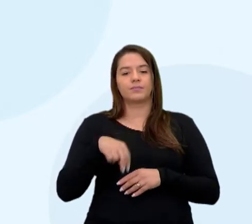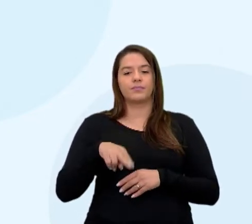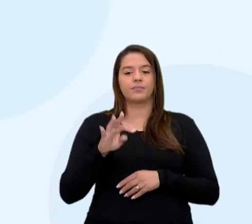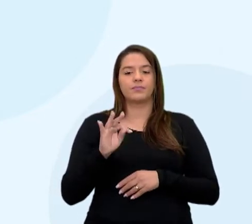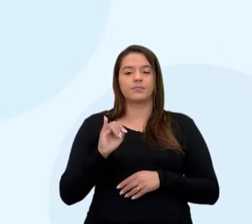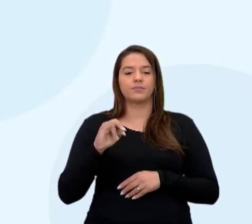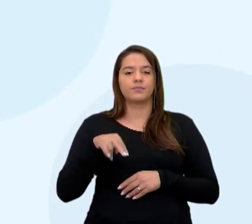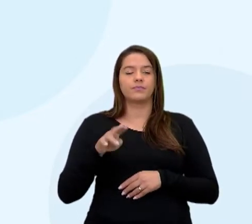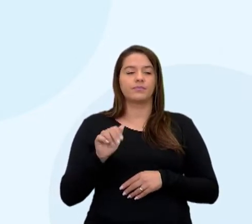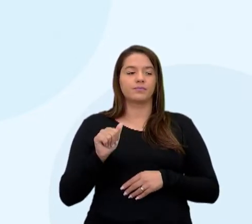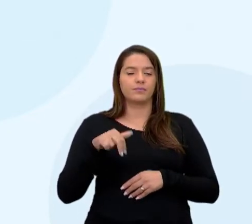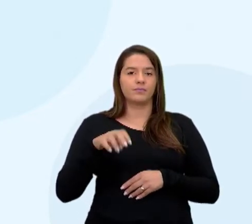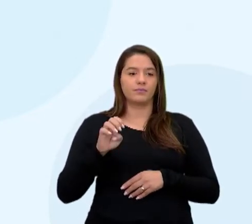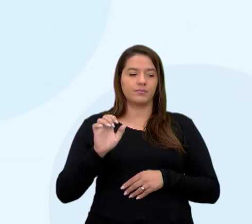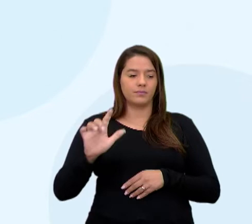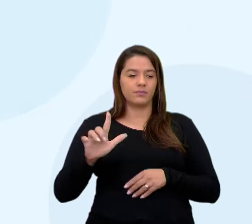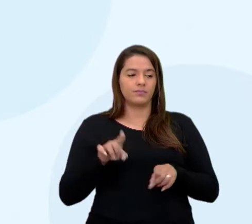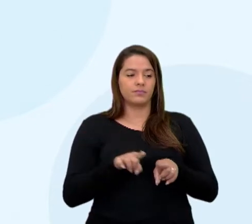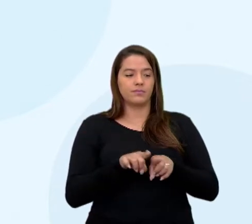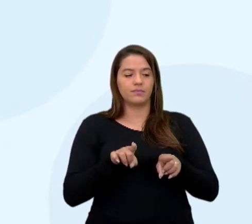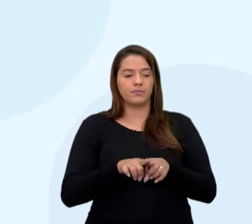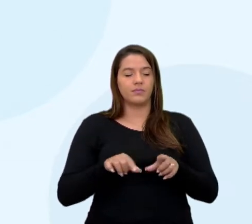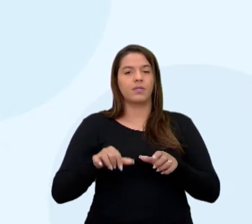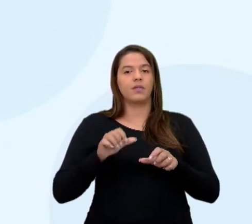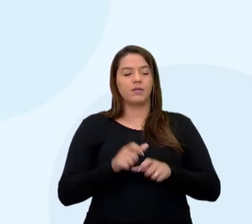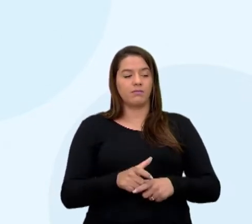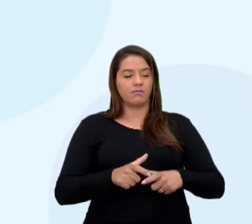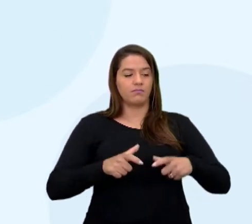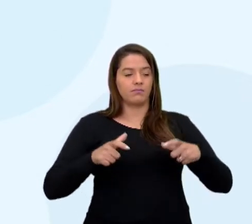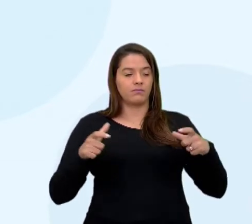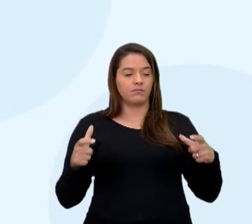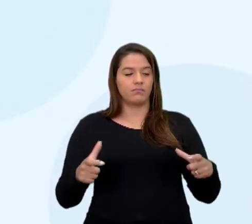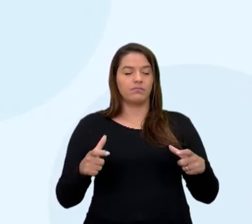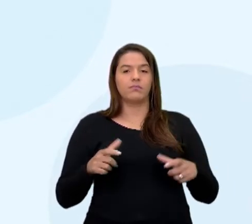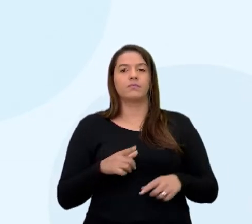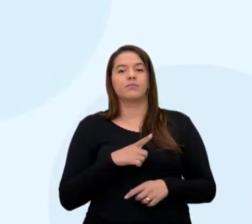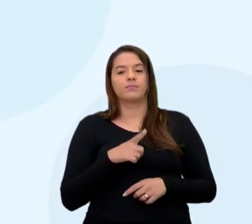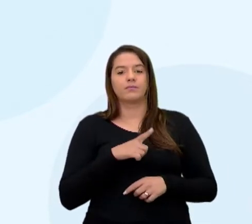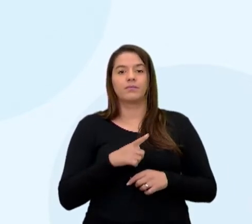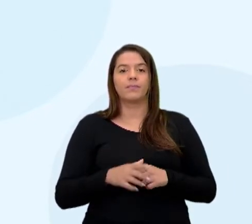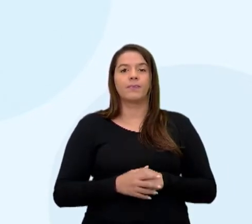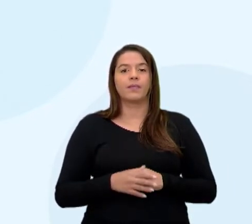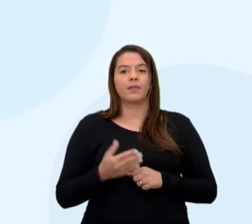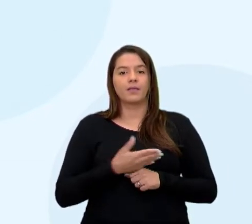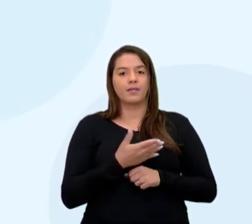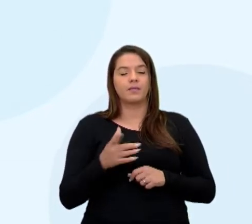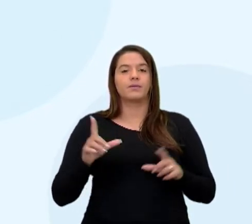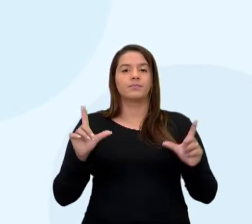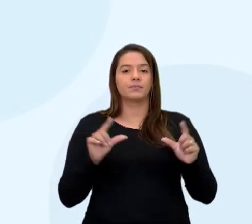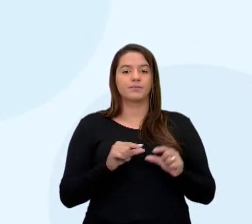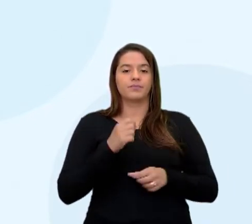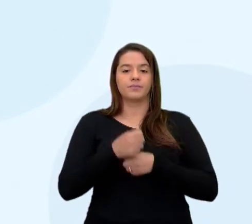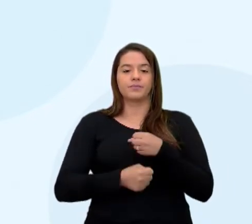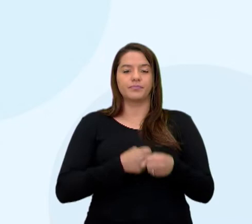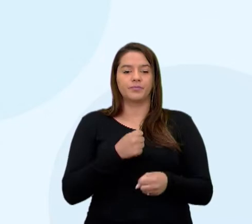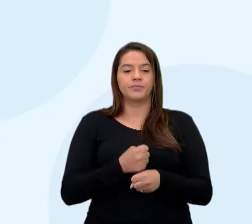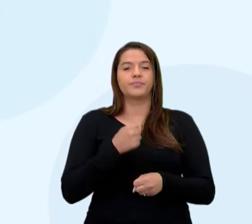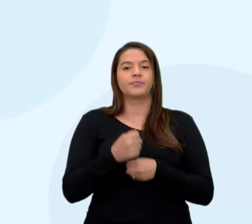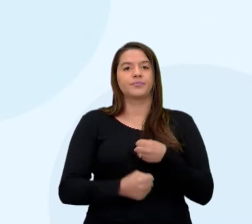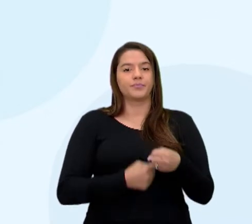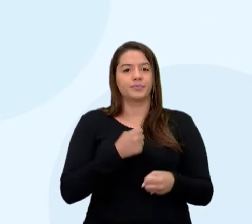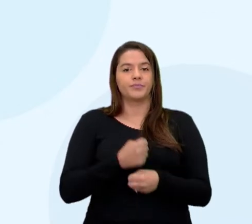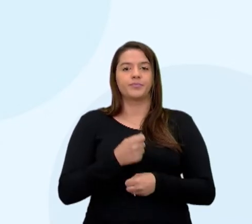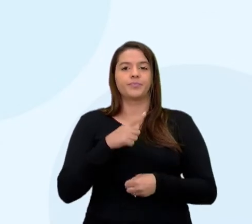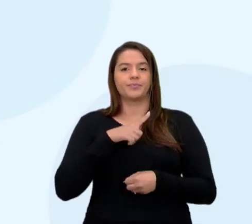e nesse movimento aí as cadeias montanhosas elas continuam crescendo, logicamente bem pouco, né, por ano, mas cresce, né? Então, por